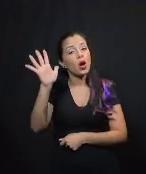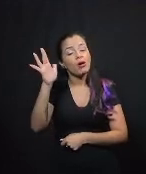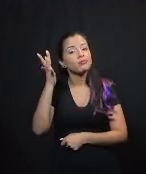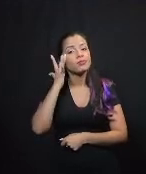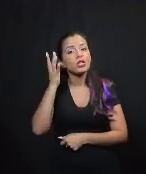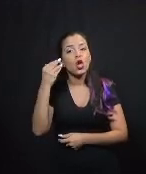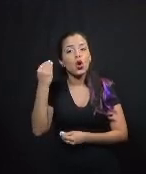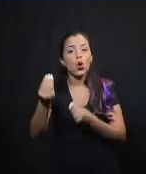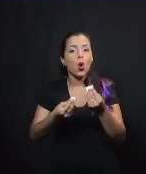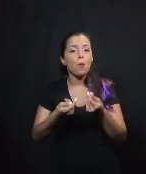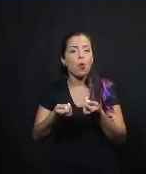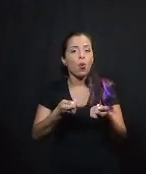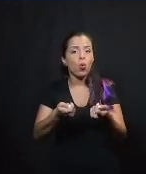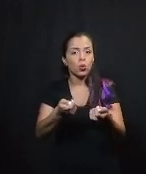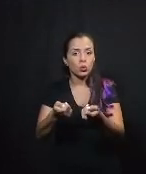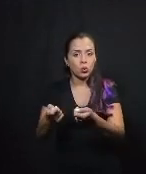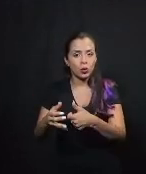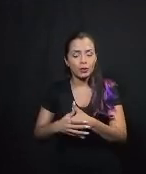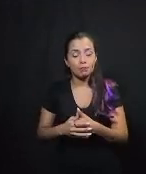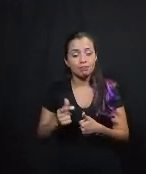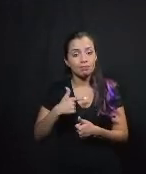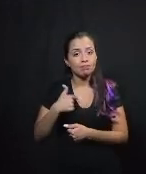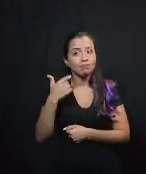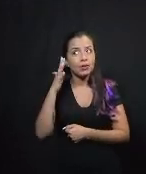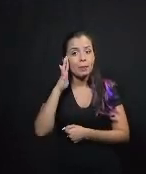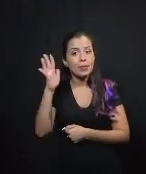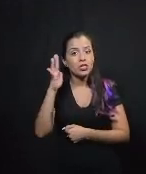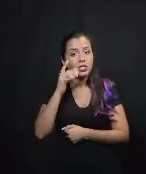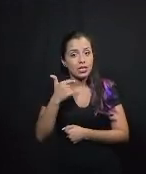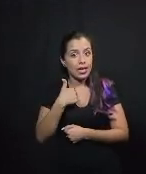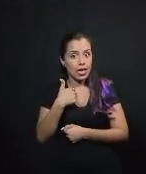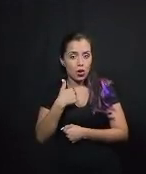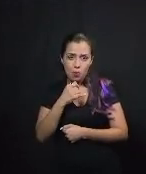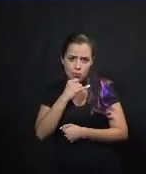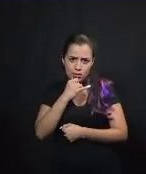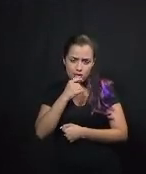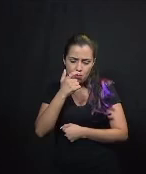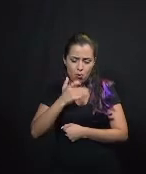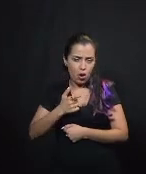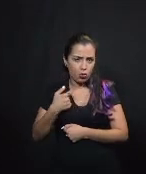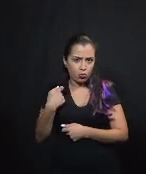eu fico imaginando que eu não preciso, por exemplo, eu vou dar para alguém,